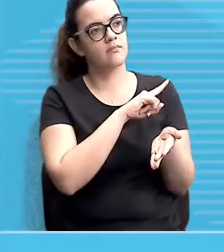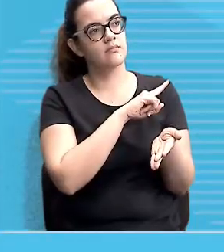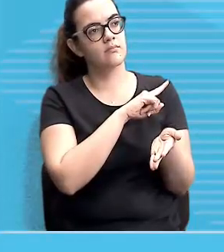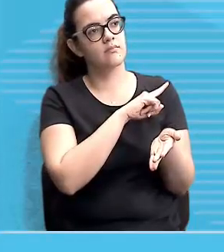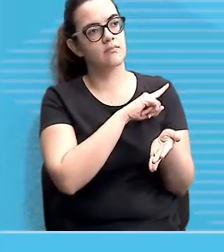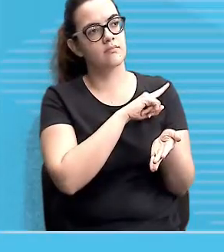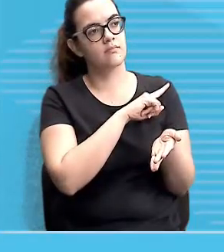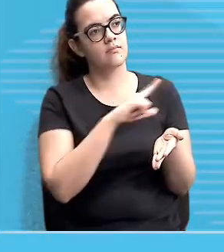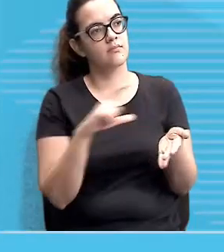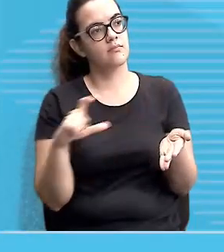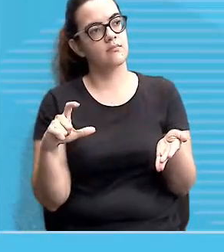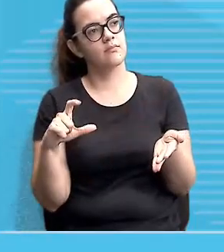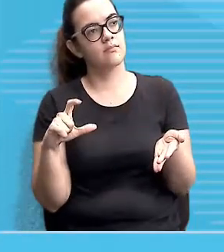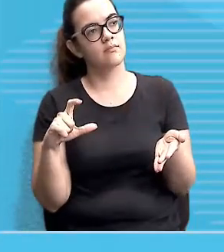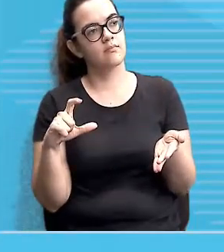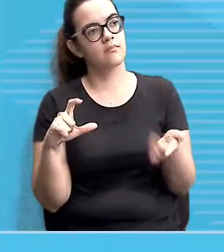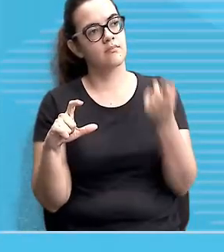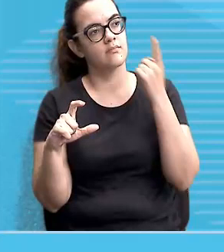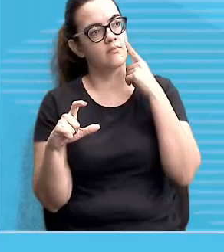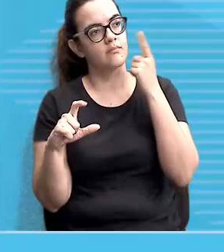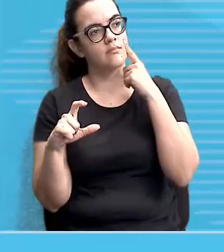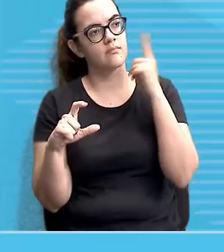E aí